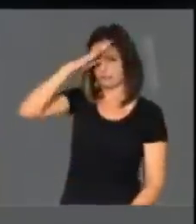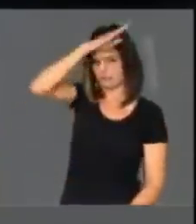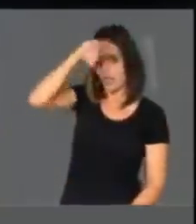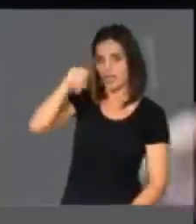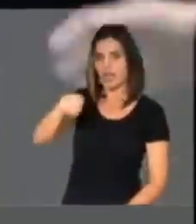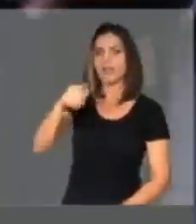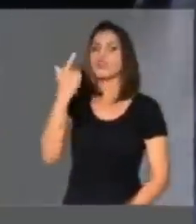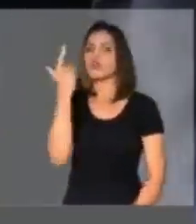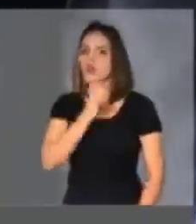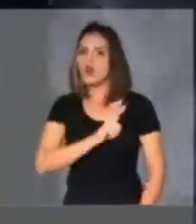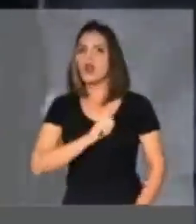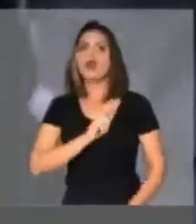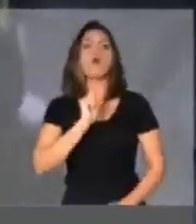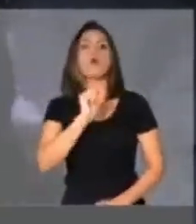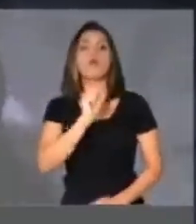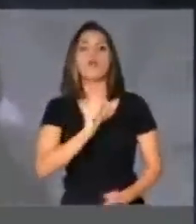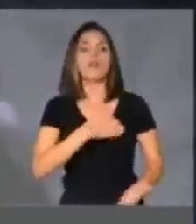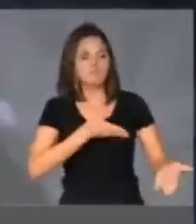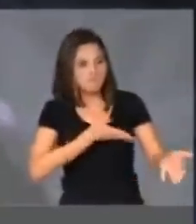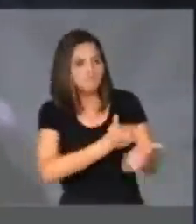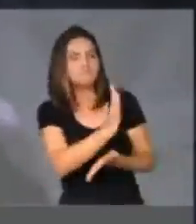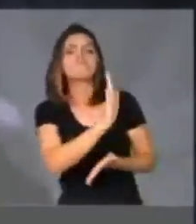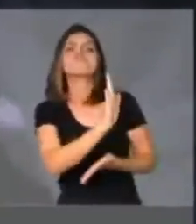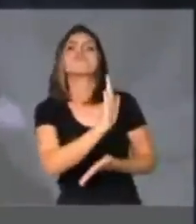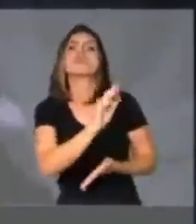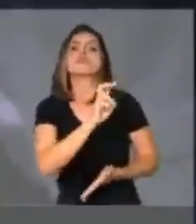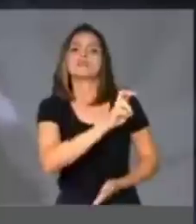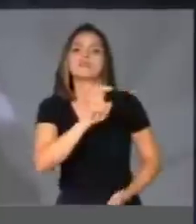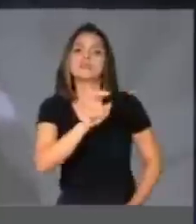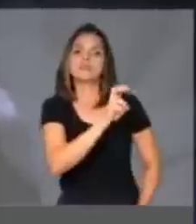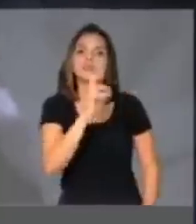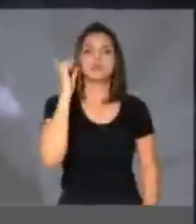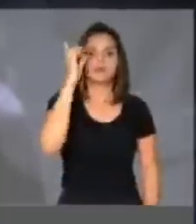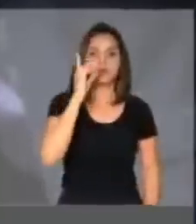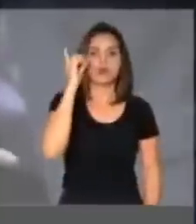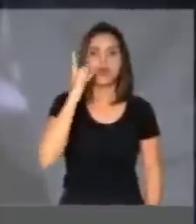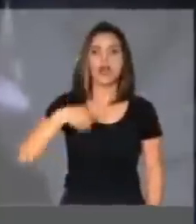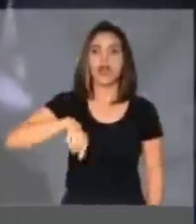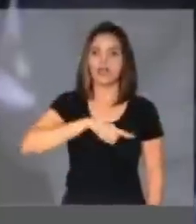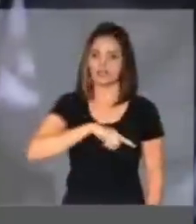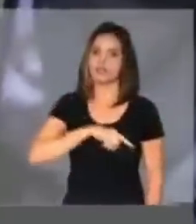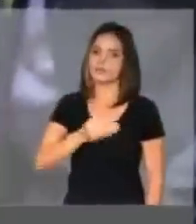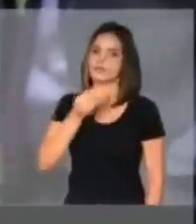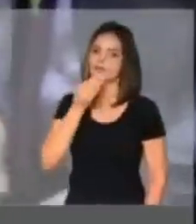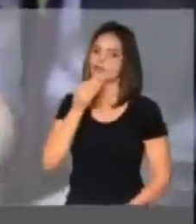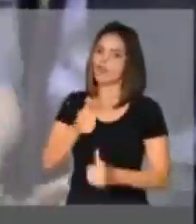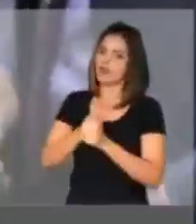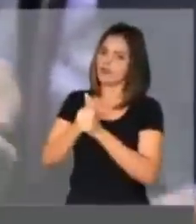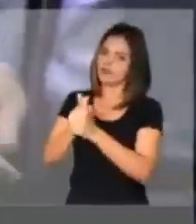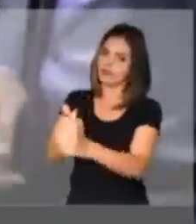foi capaz aqui de eleger 55 deputados e a gente deveria seguir o que o governo...